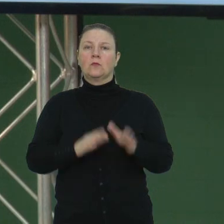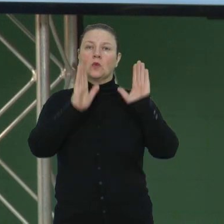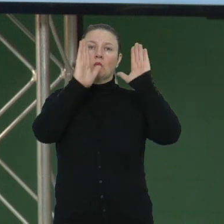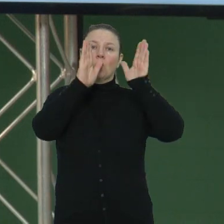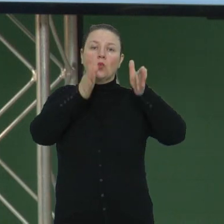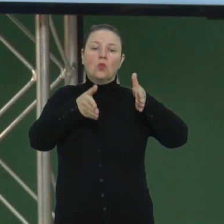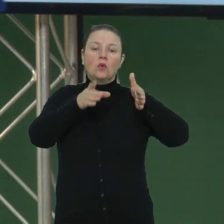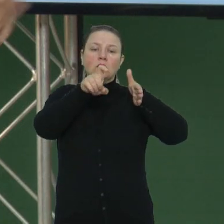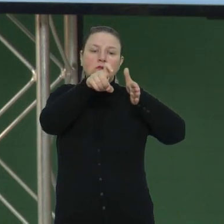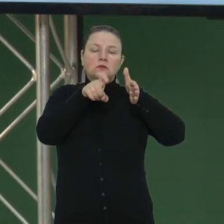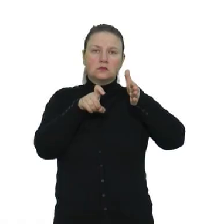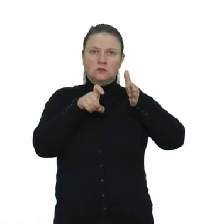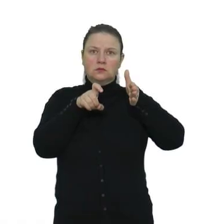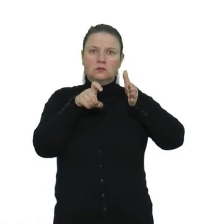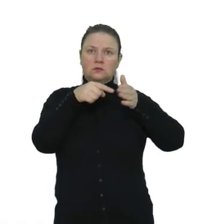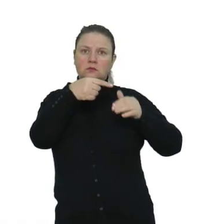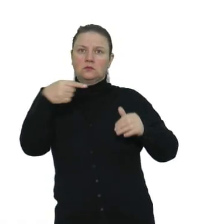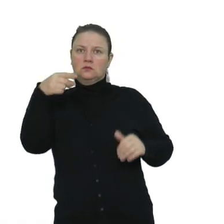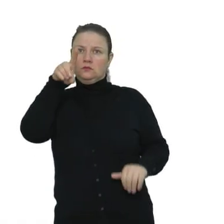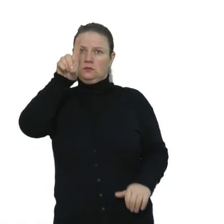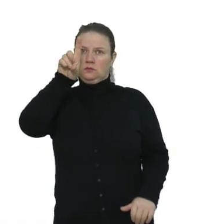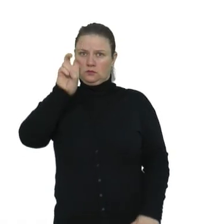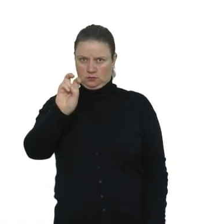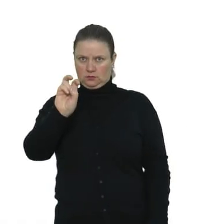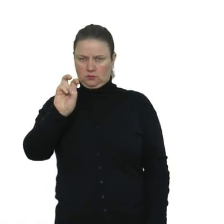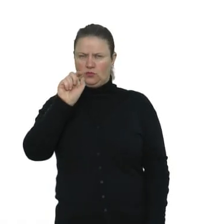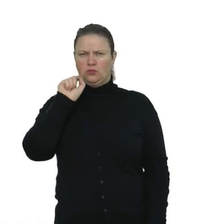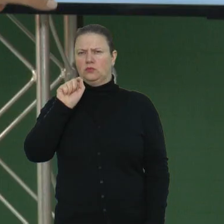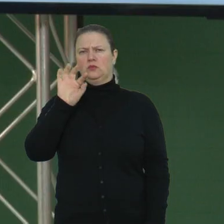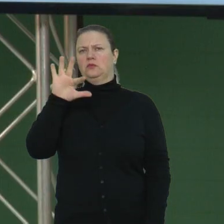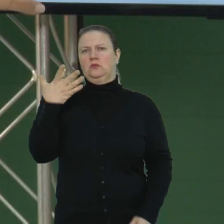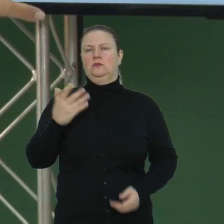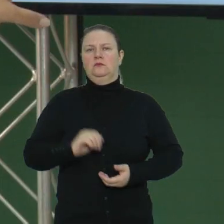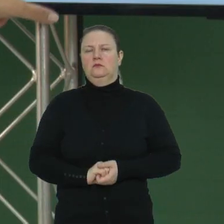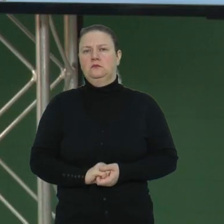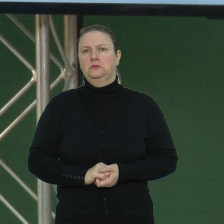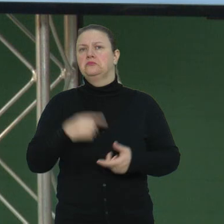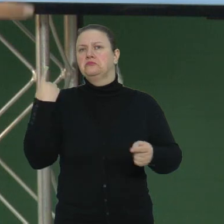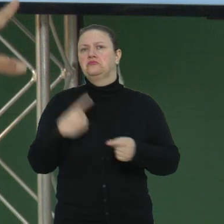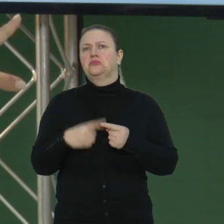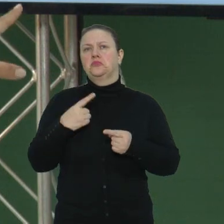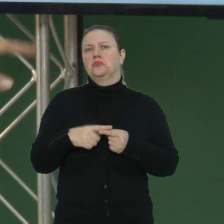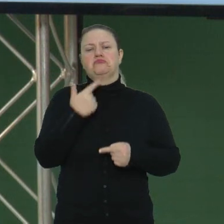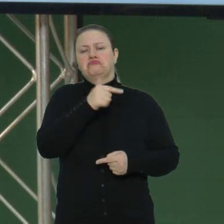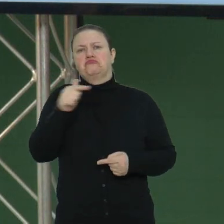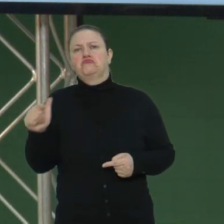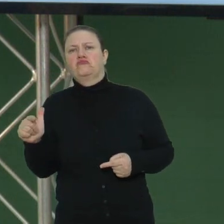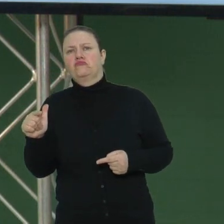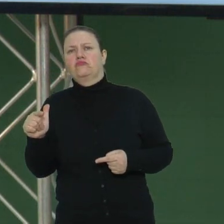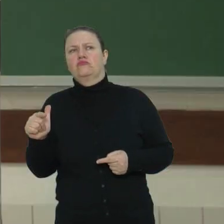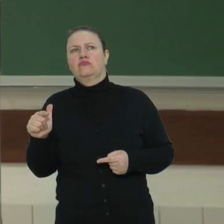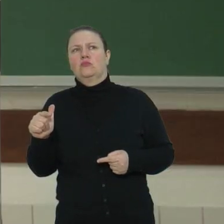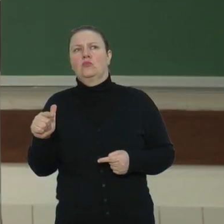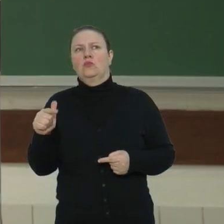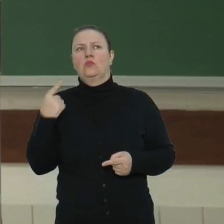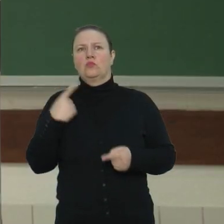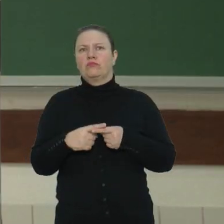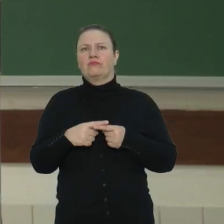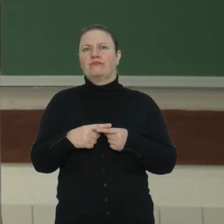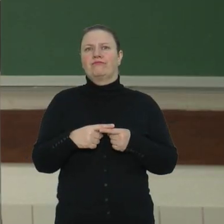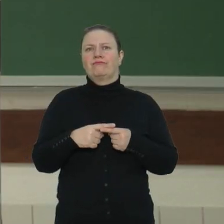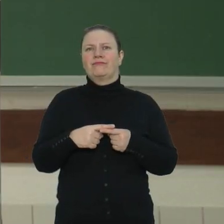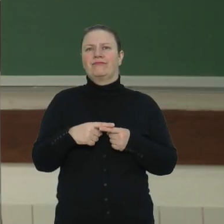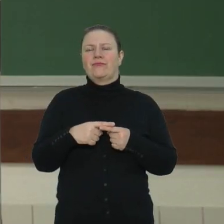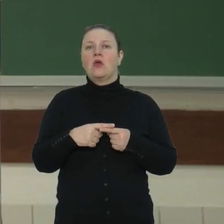módulo resultando em menos 15? O que acontece aqui? Por que não possui? Por que não pertence? Porque não existe um